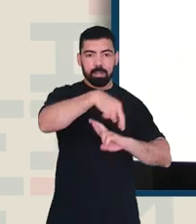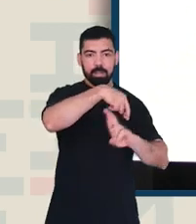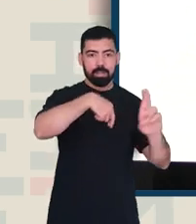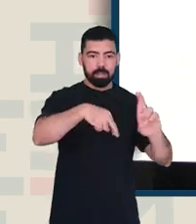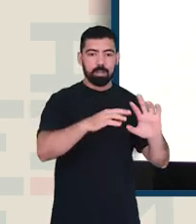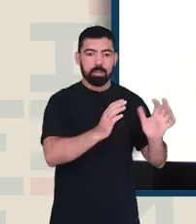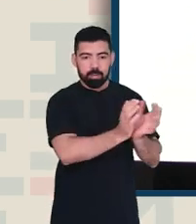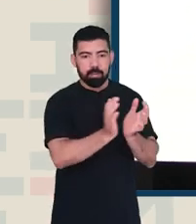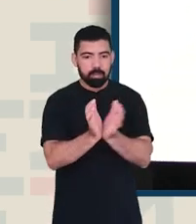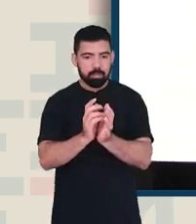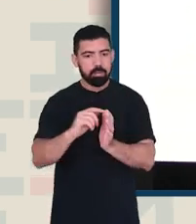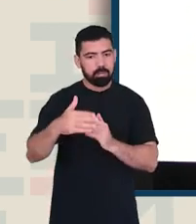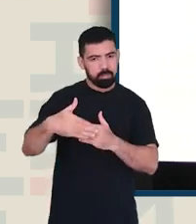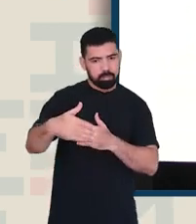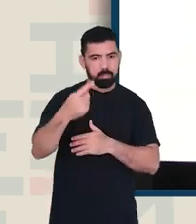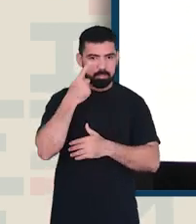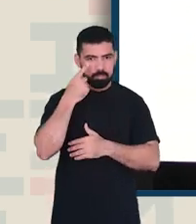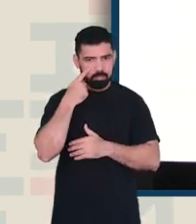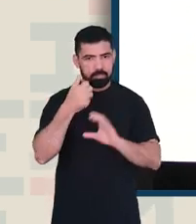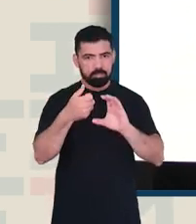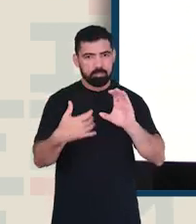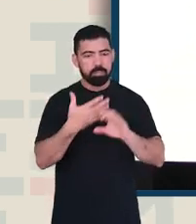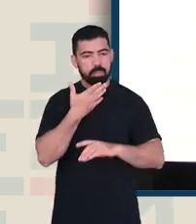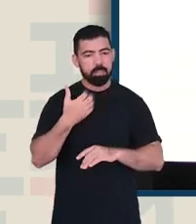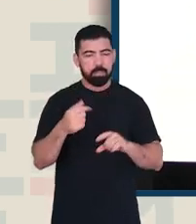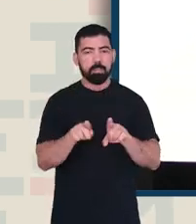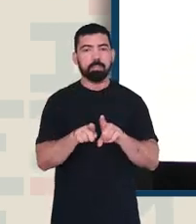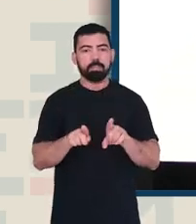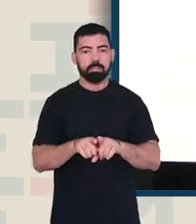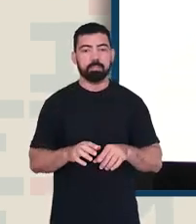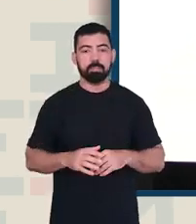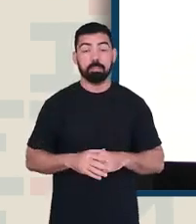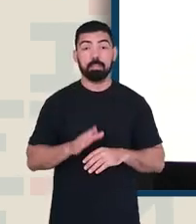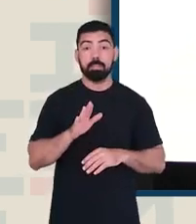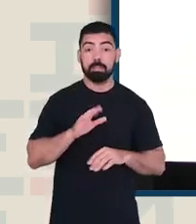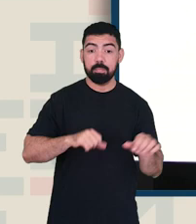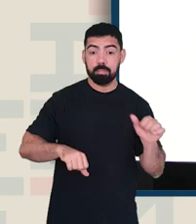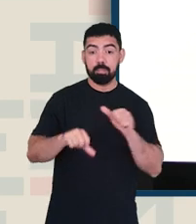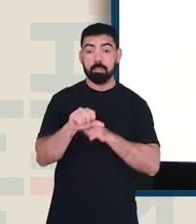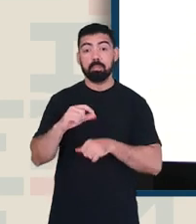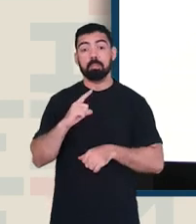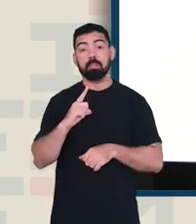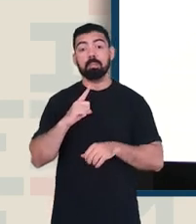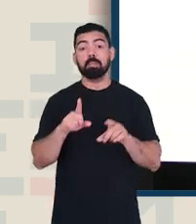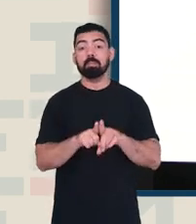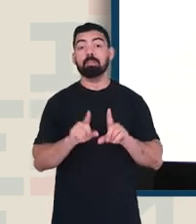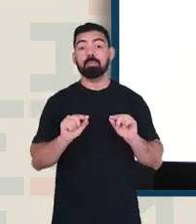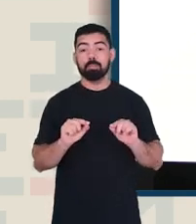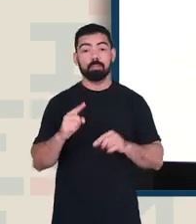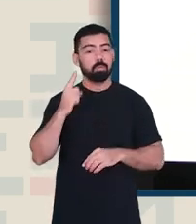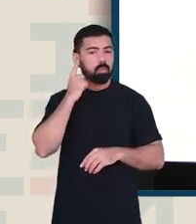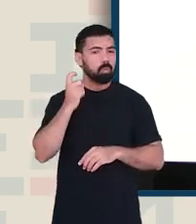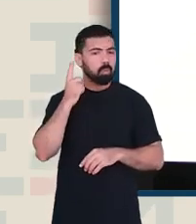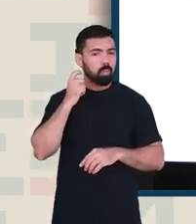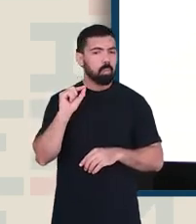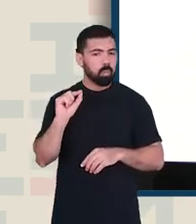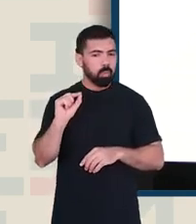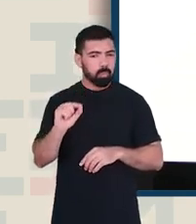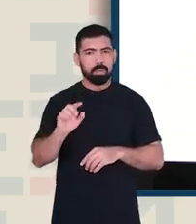os parciais. Depois vamos ver um pouquinho mais disso. Por outro lado, temos som de